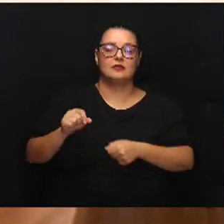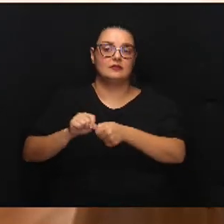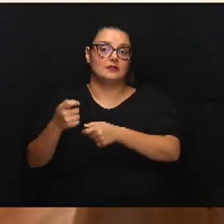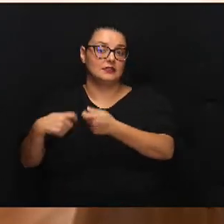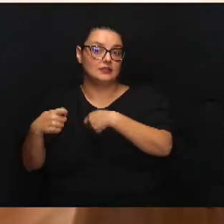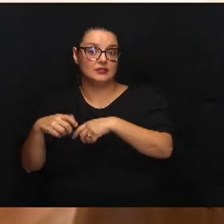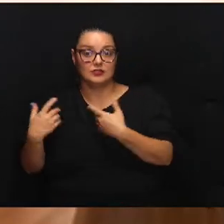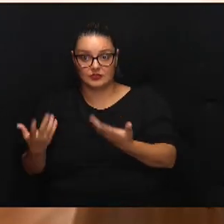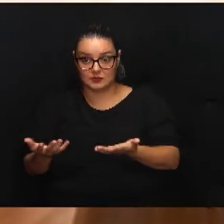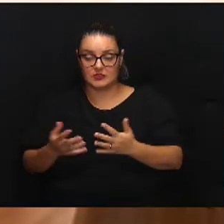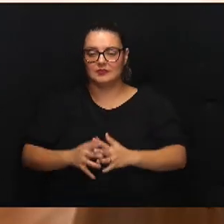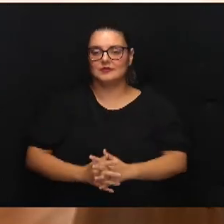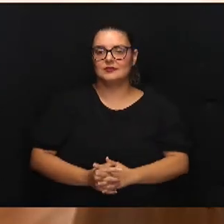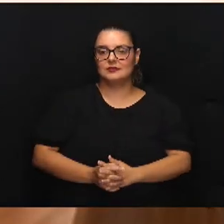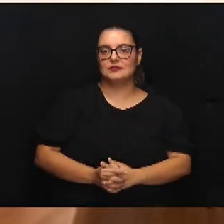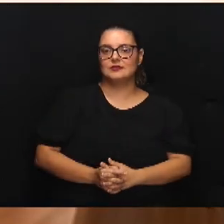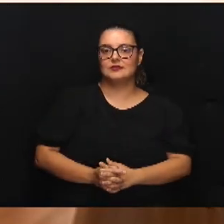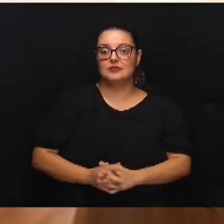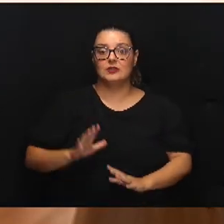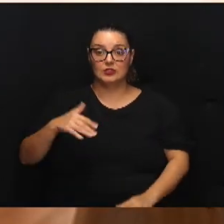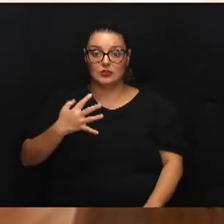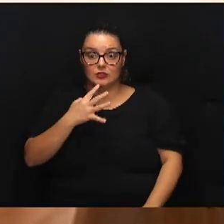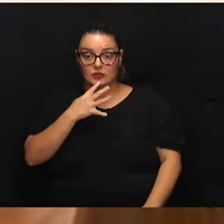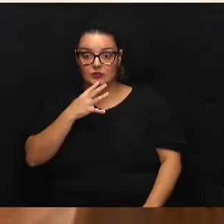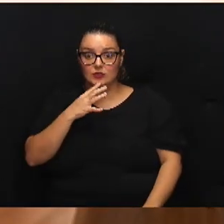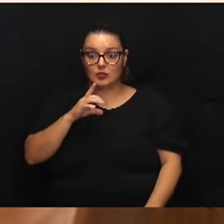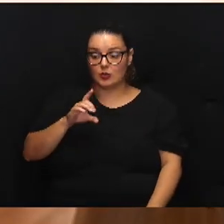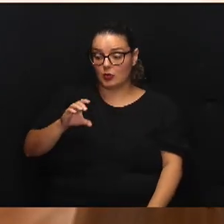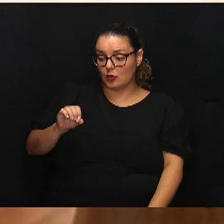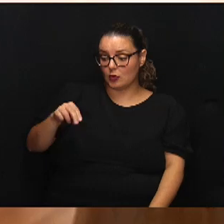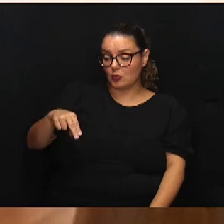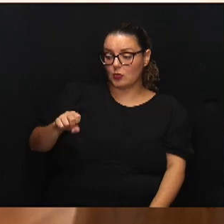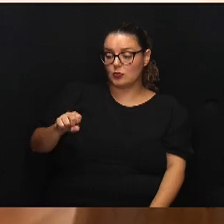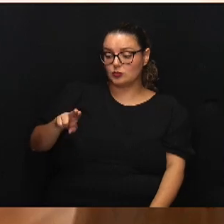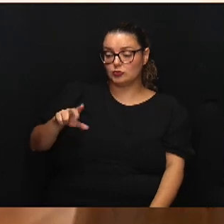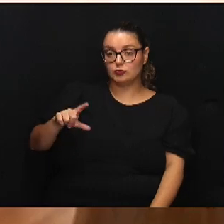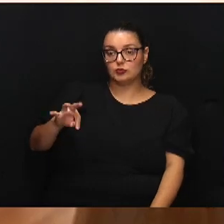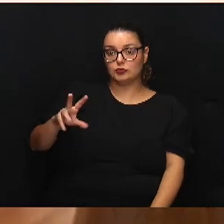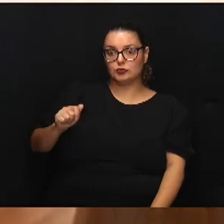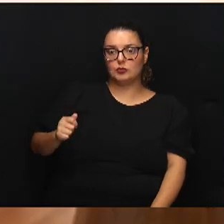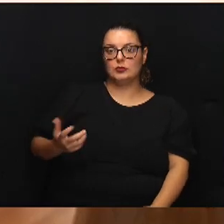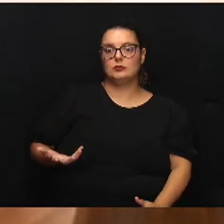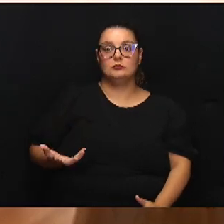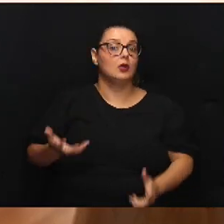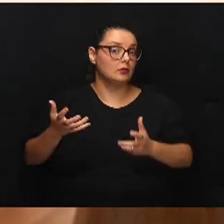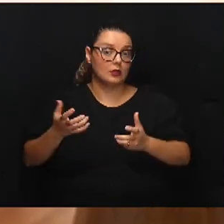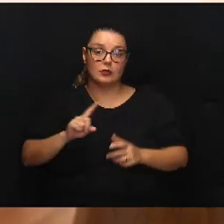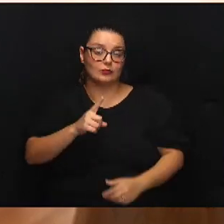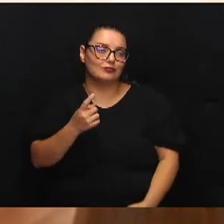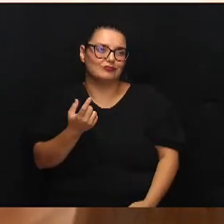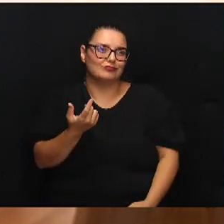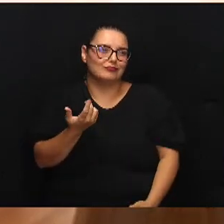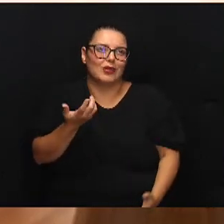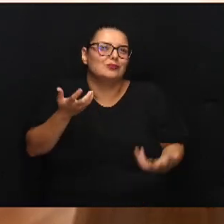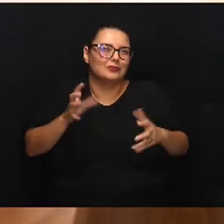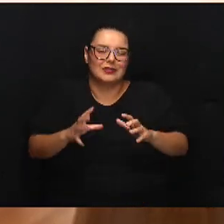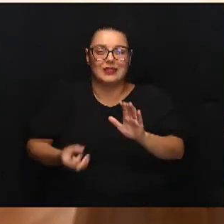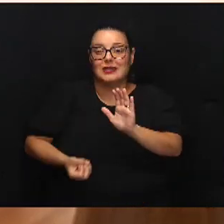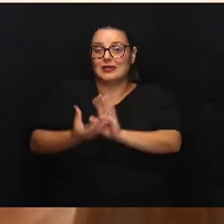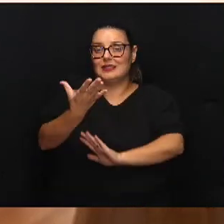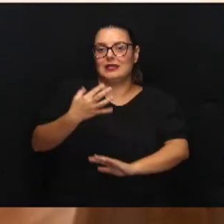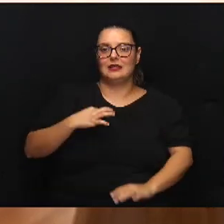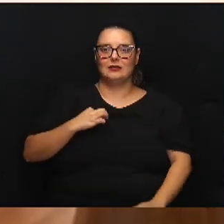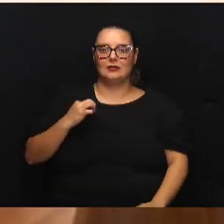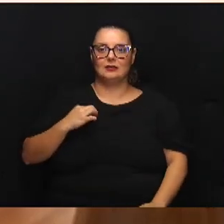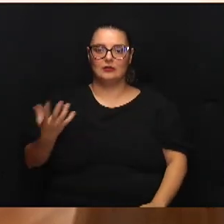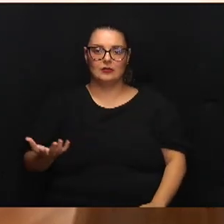administração. E quando eu conheci essas consultoras de estilo, eu falei, é isso que eu quero, porque eu não queria criar a roupa, né? Não era essa a minha ideia, mas eu amava... Não